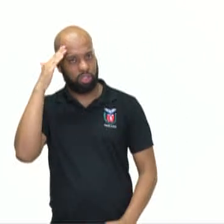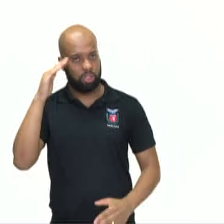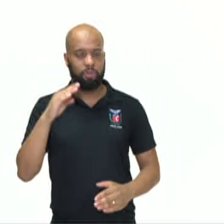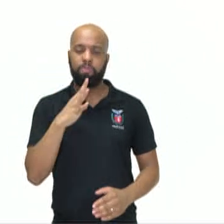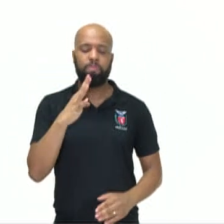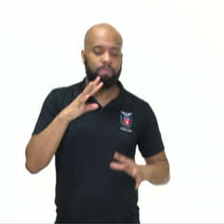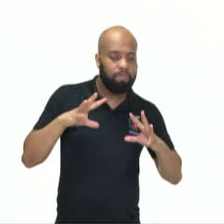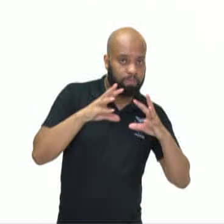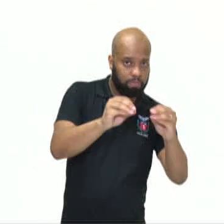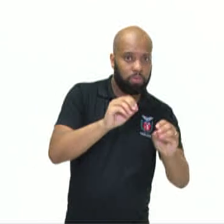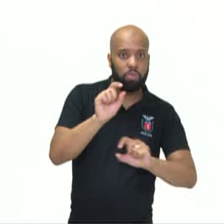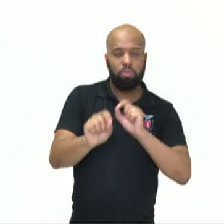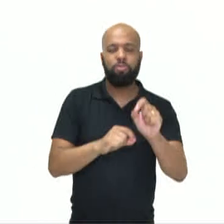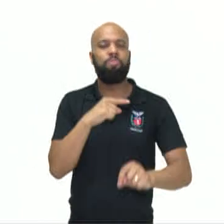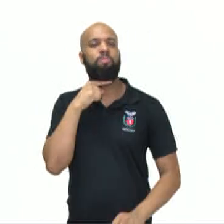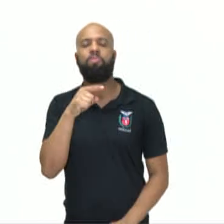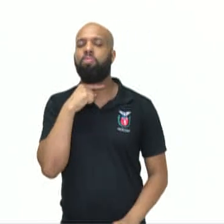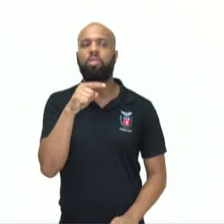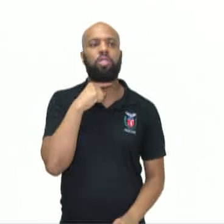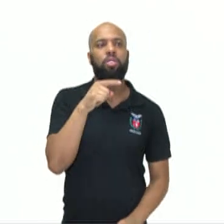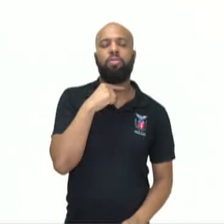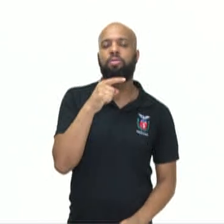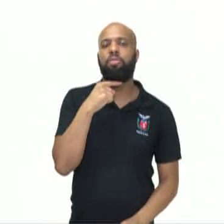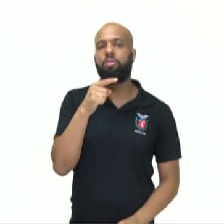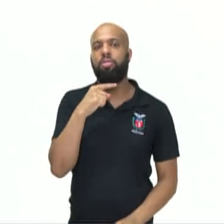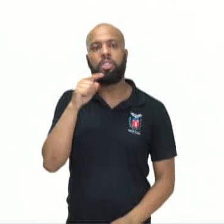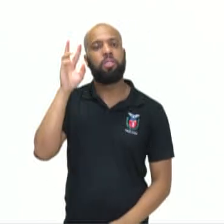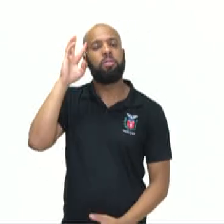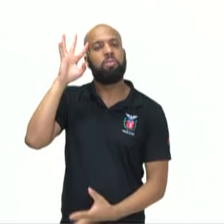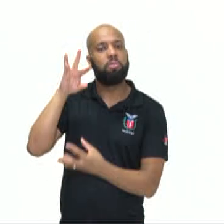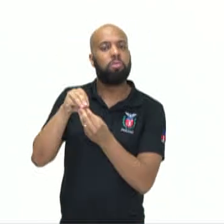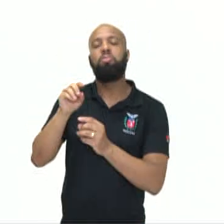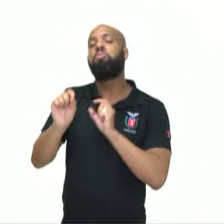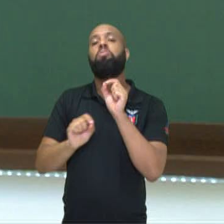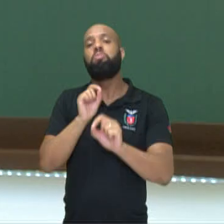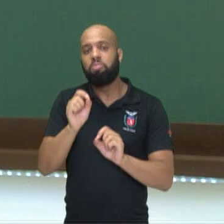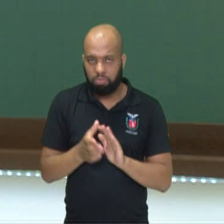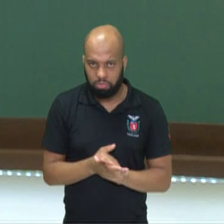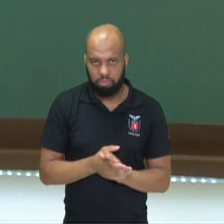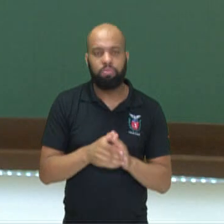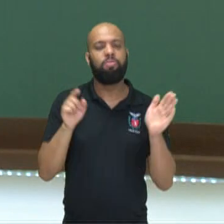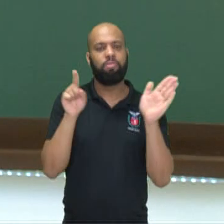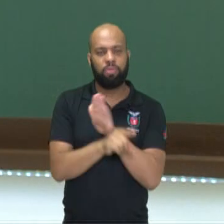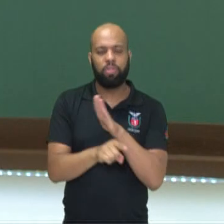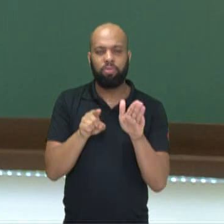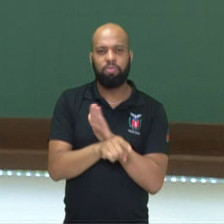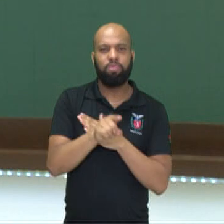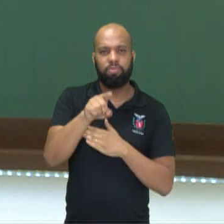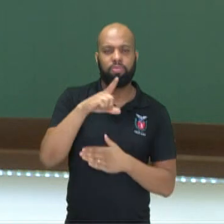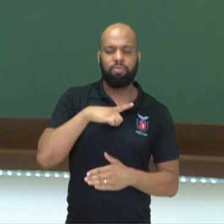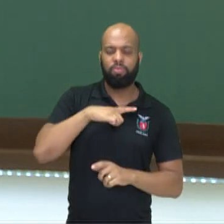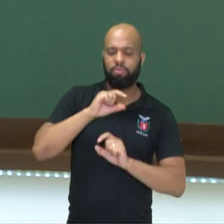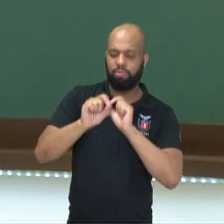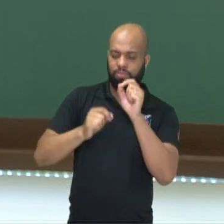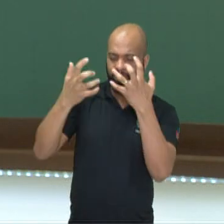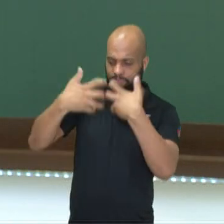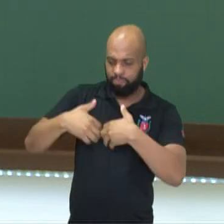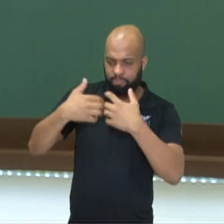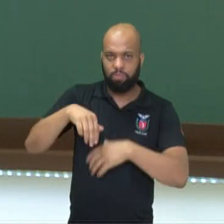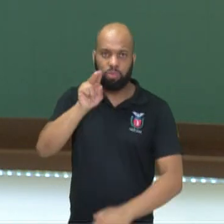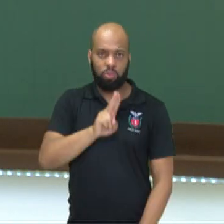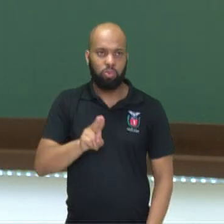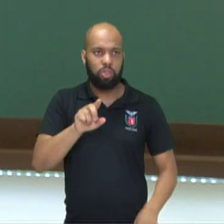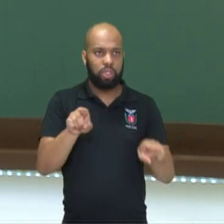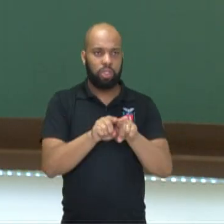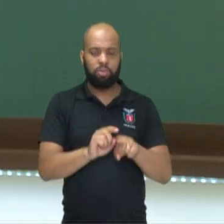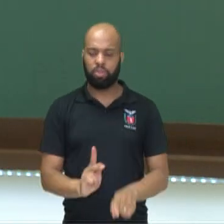foge à nossa possibilidade de compreensão? Então, é uma questão aí que vocês podem até utilizar um pouquinho do